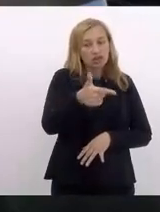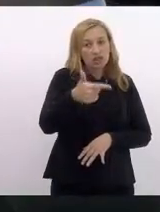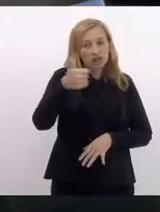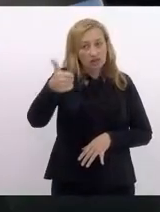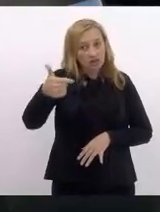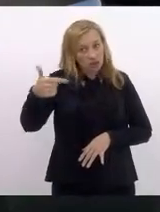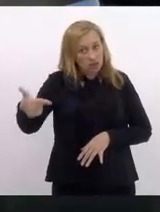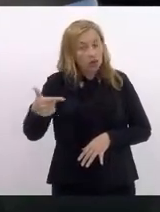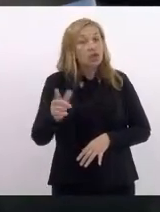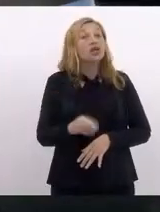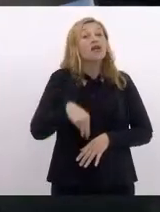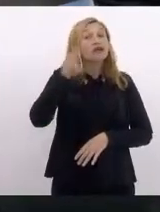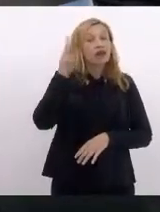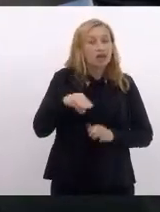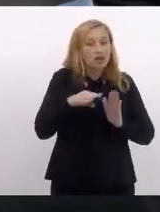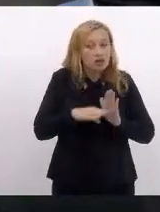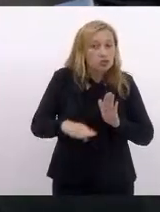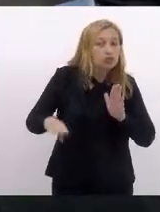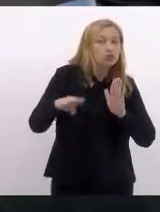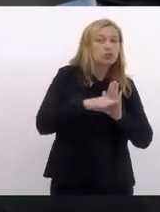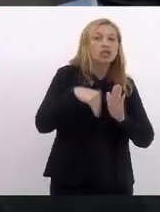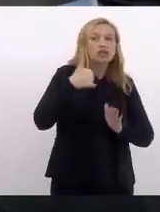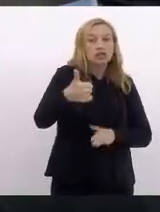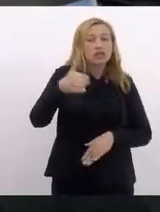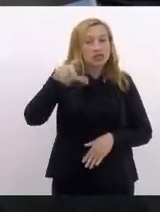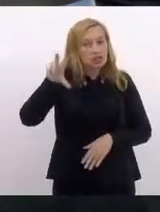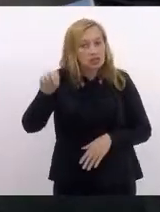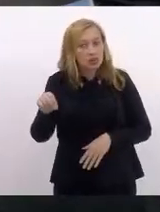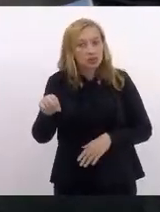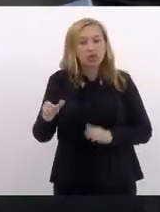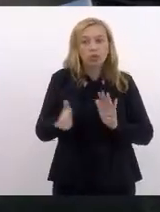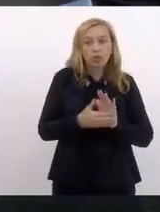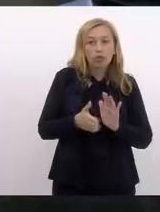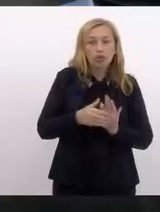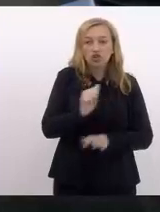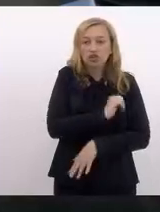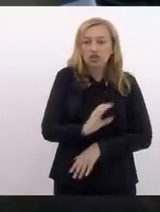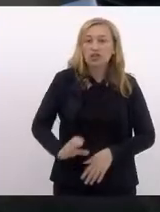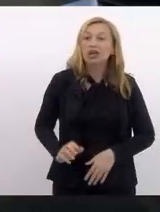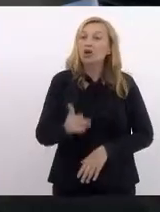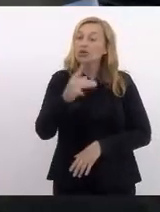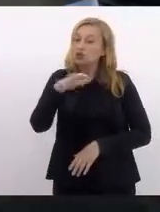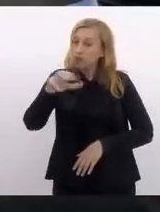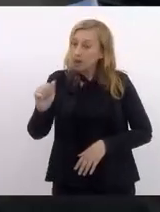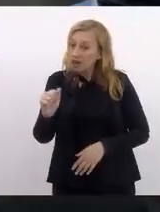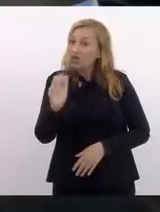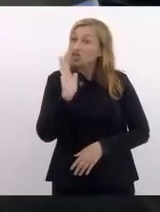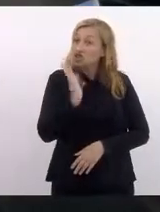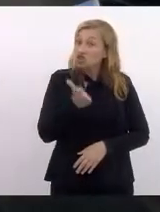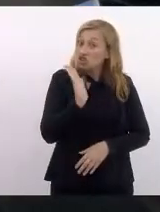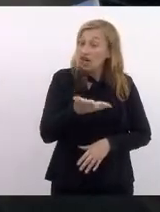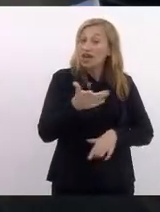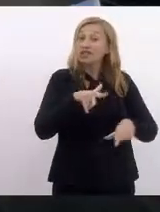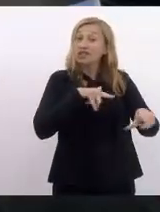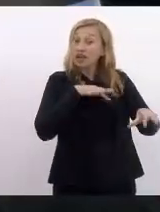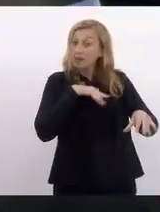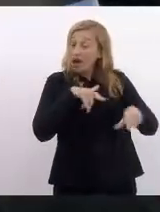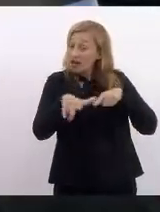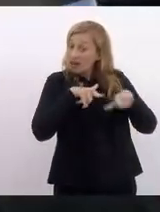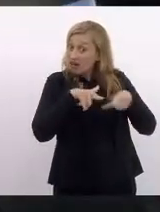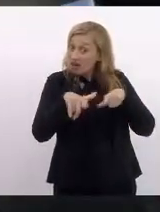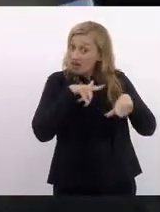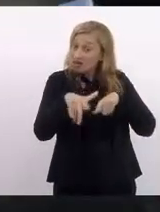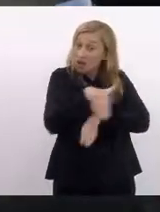122 quem sobe a 150 segunda proposta do presidente até cinema são os praças que já estão na atividade